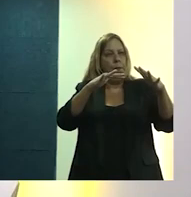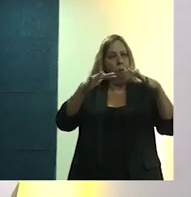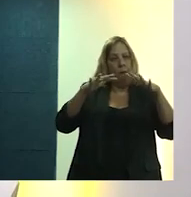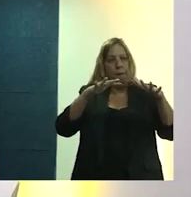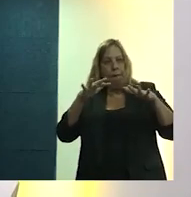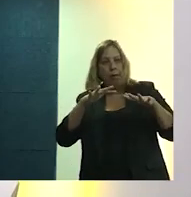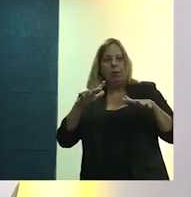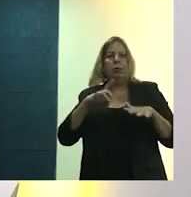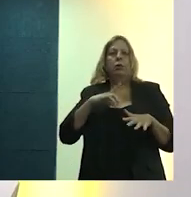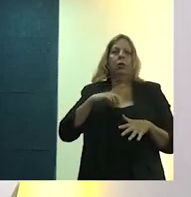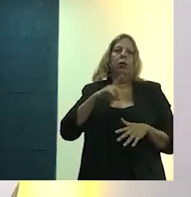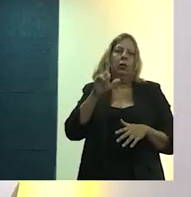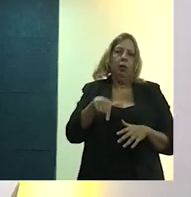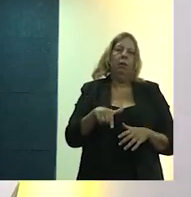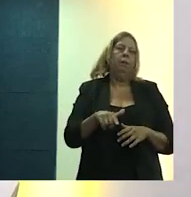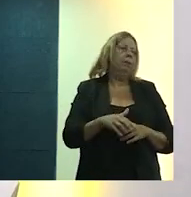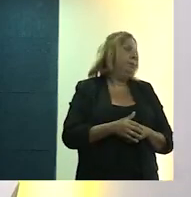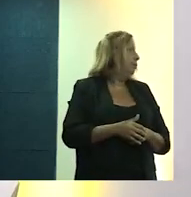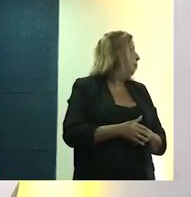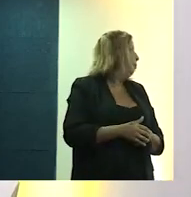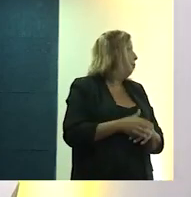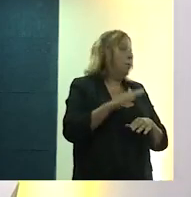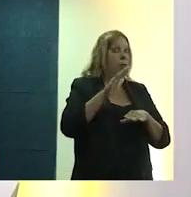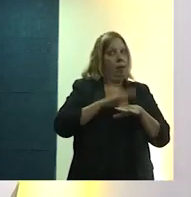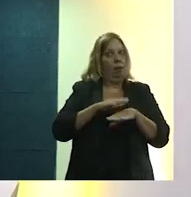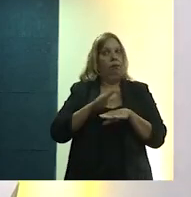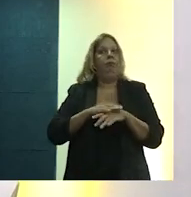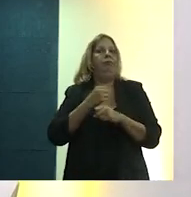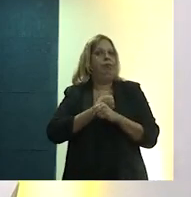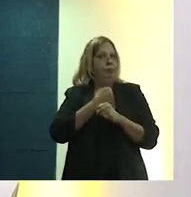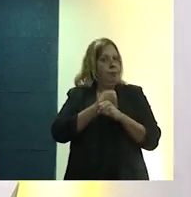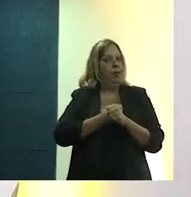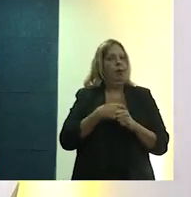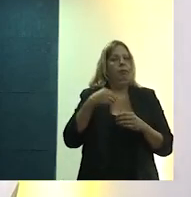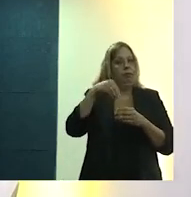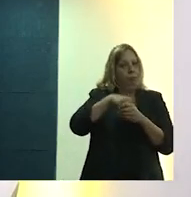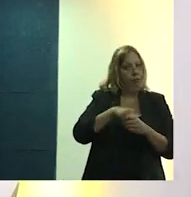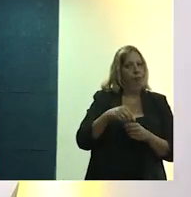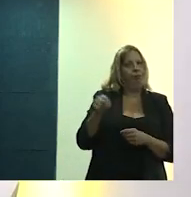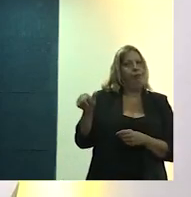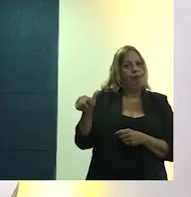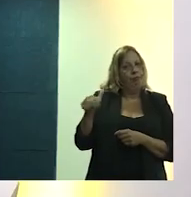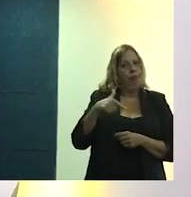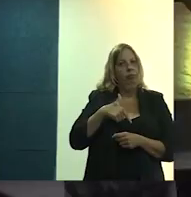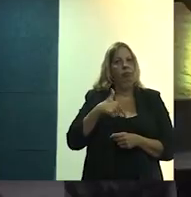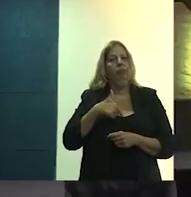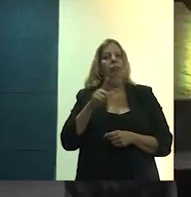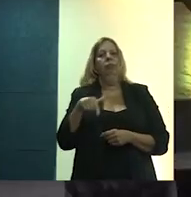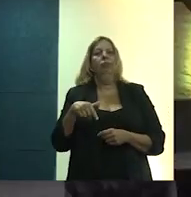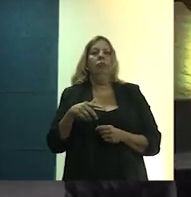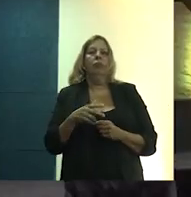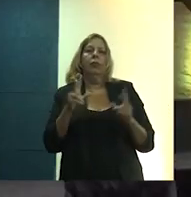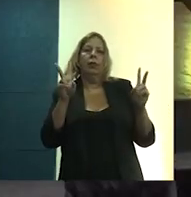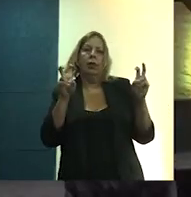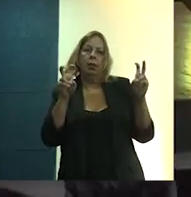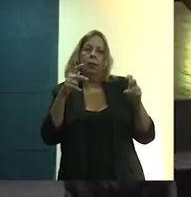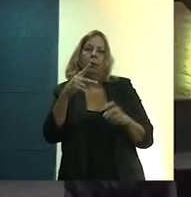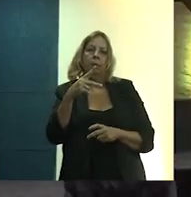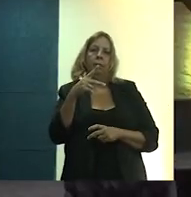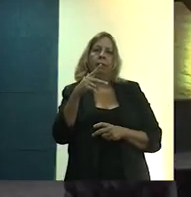então a saudade que também tá incluída dentro dessa desse primeiro financiamento do plano preferia